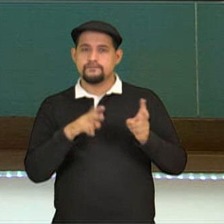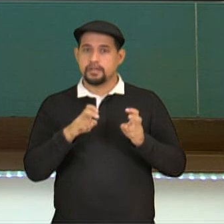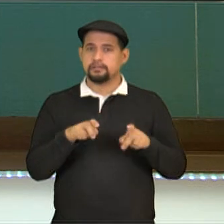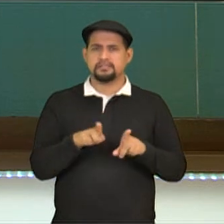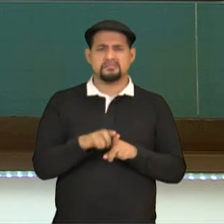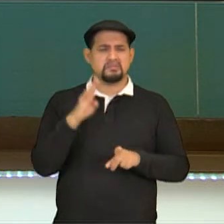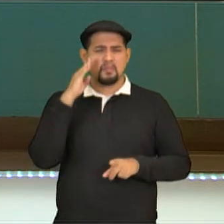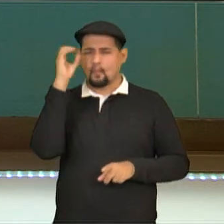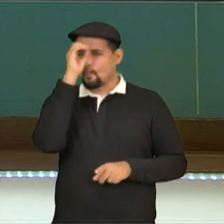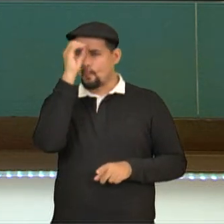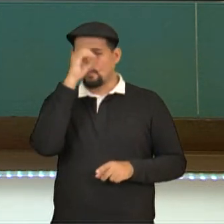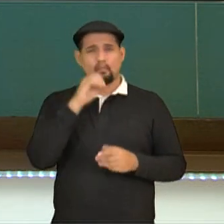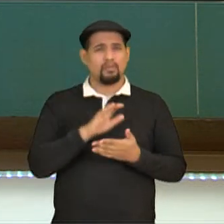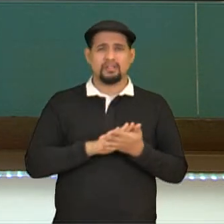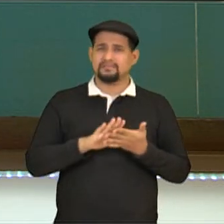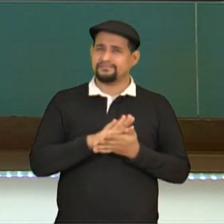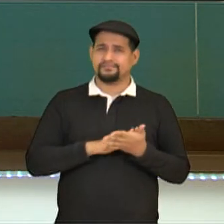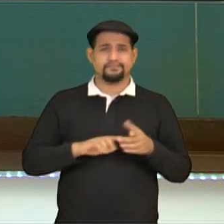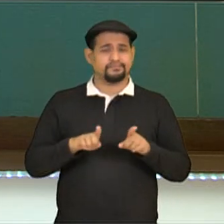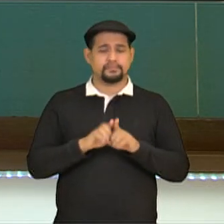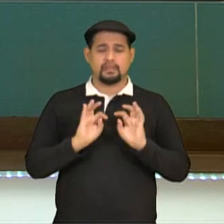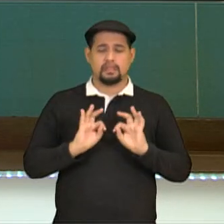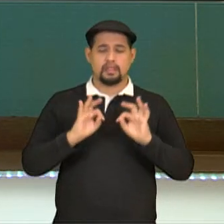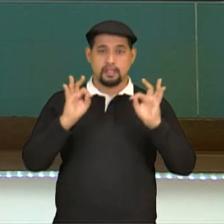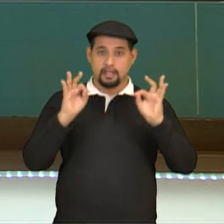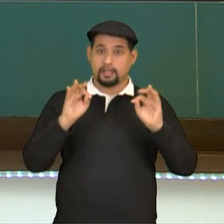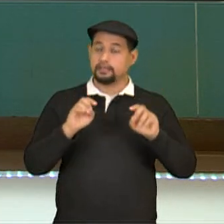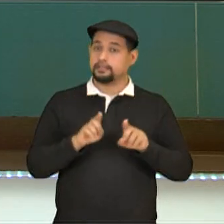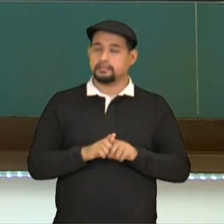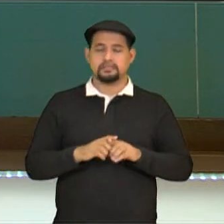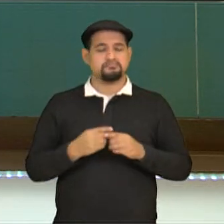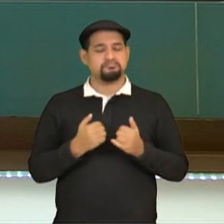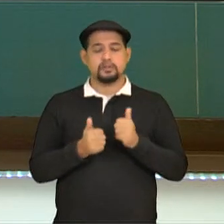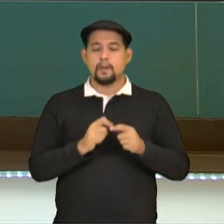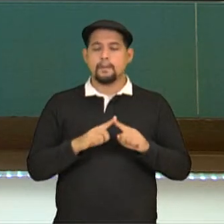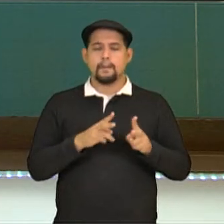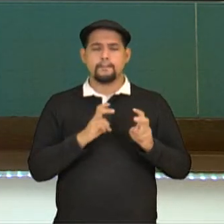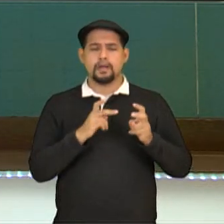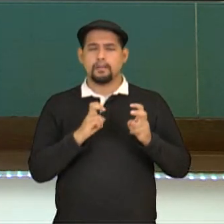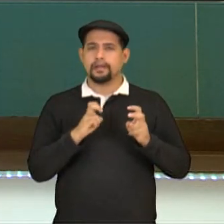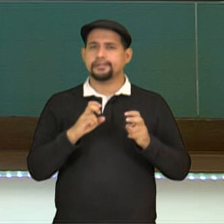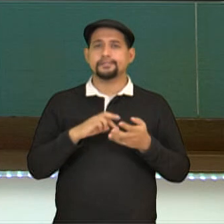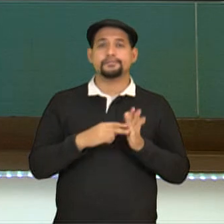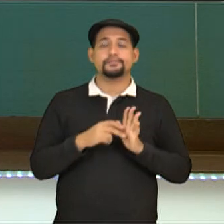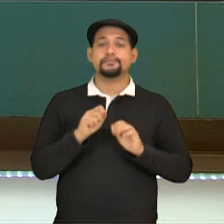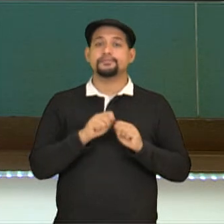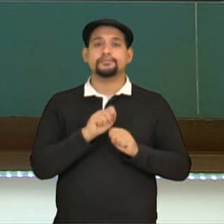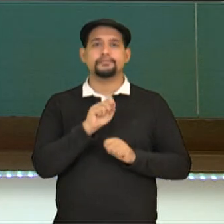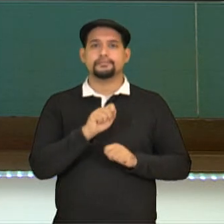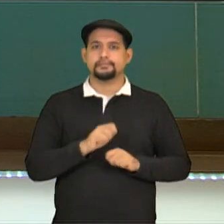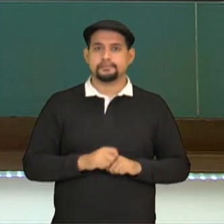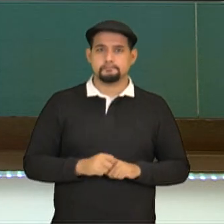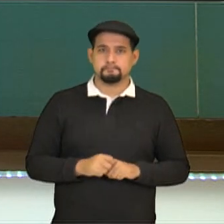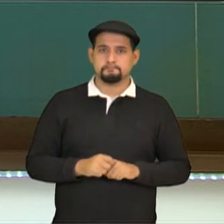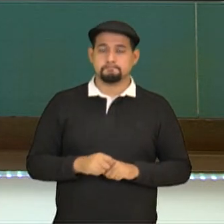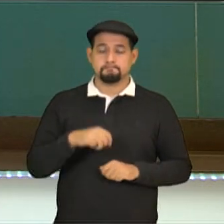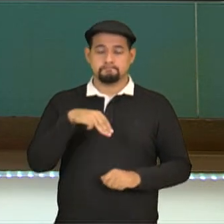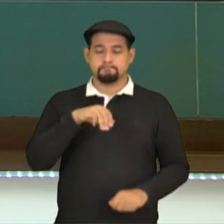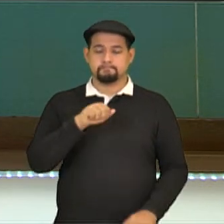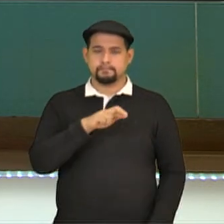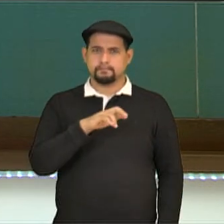não entendia realmente nada, né, das técnicas do jogo, e a gente percebeu que isso foi deixando ali, né, o